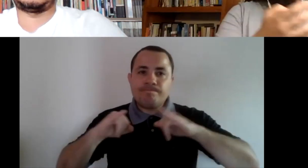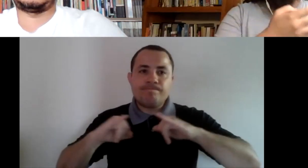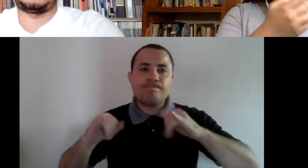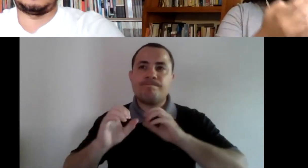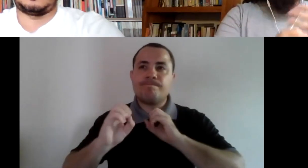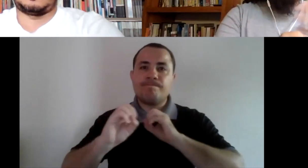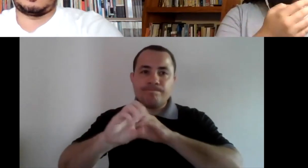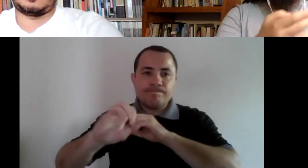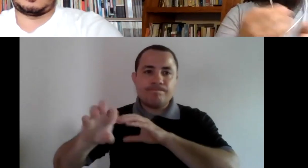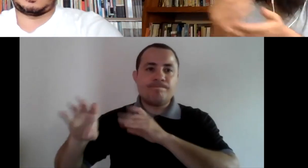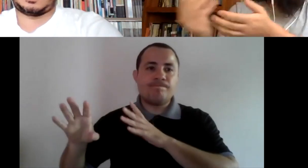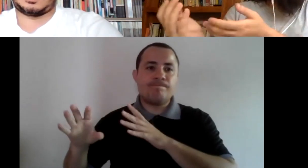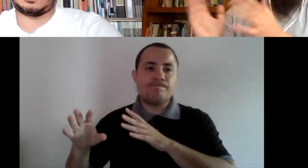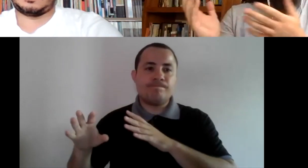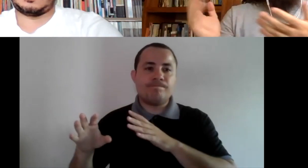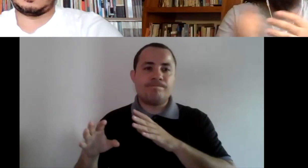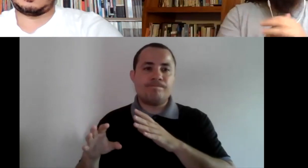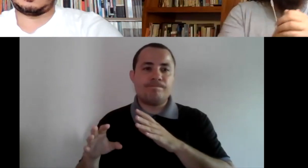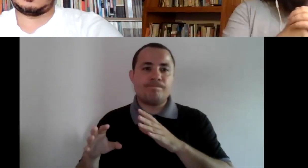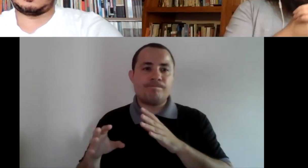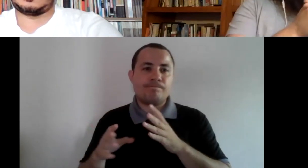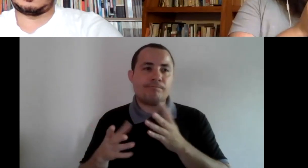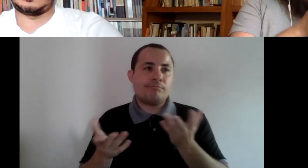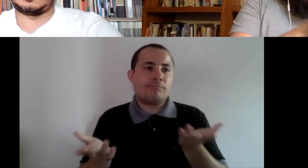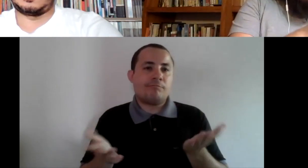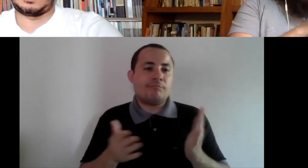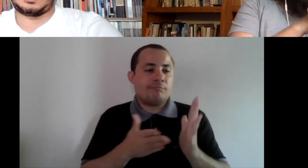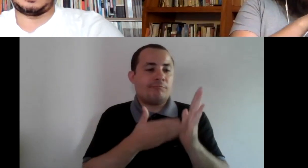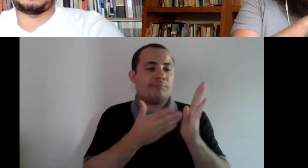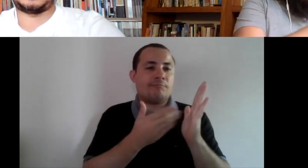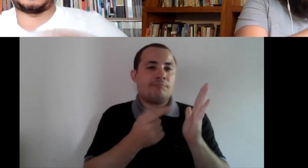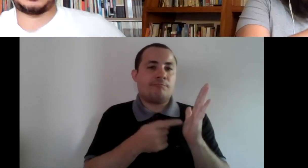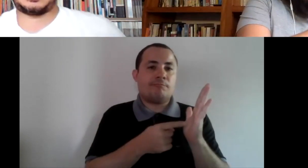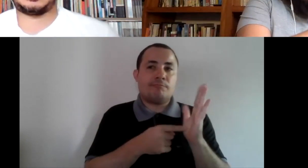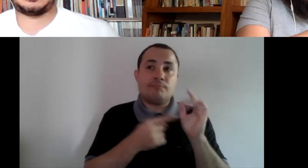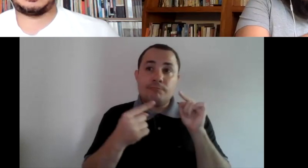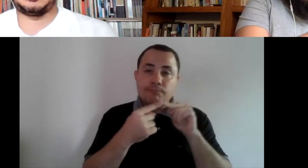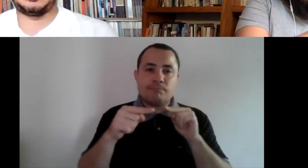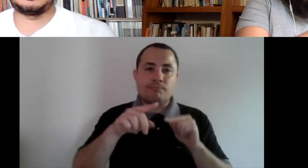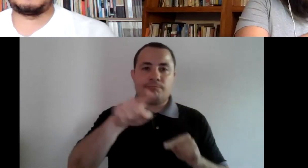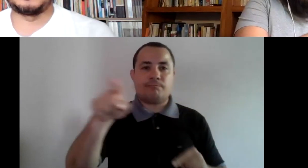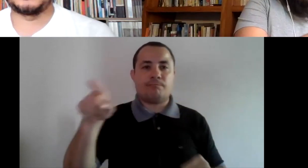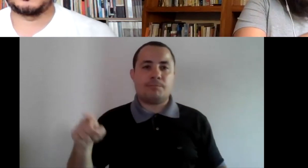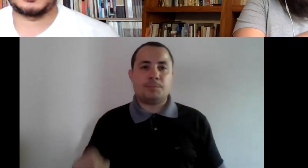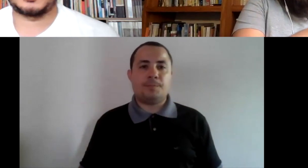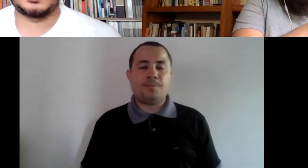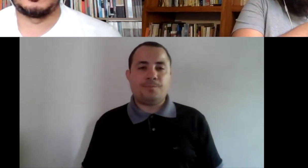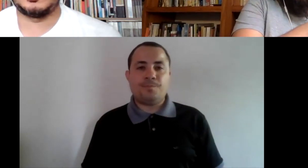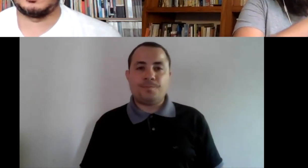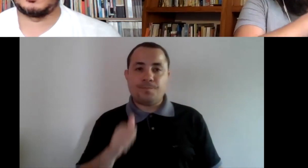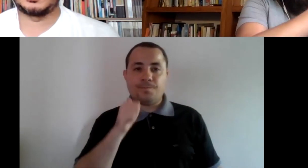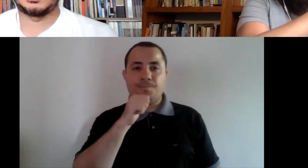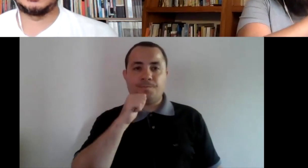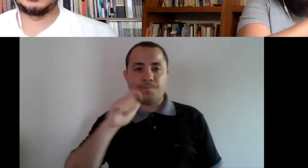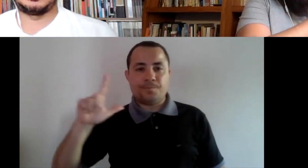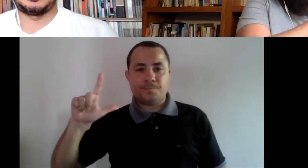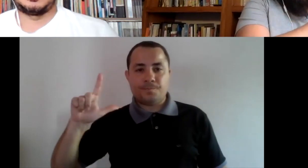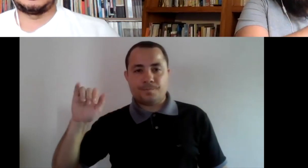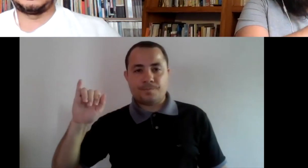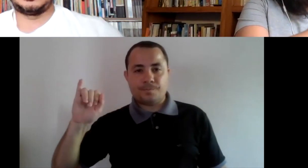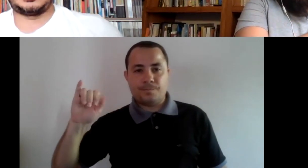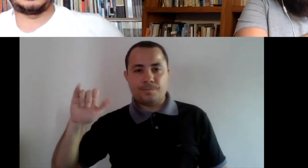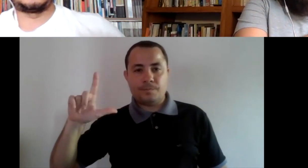não seja necessariamente a realidade do Chico Buarque, né? Eu acho que a Lilian apontou para uma coisa muito importante,